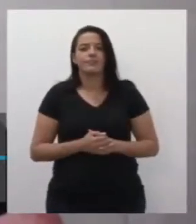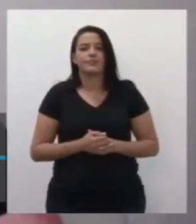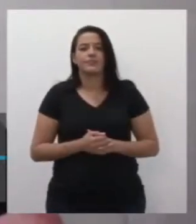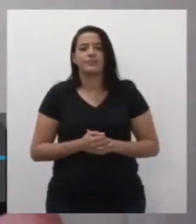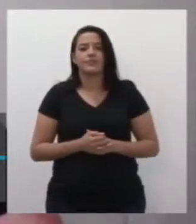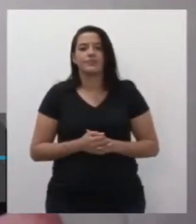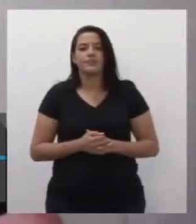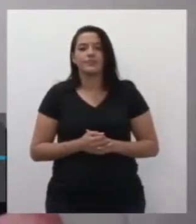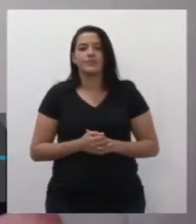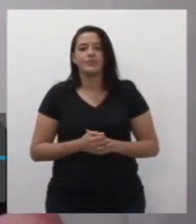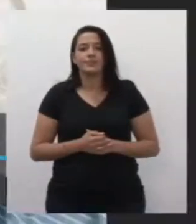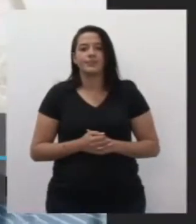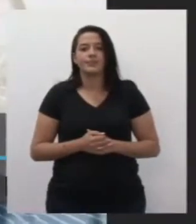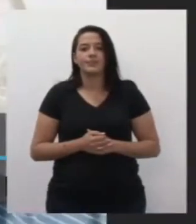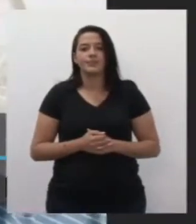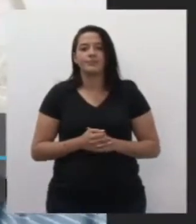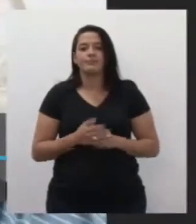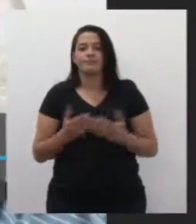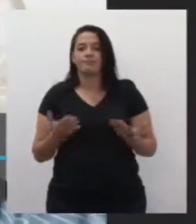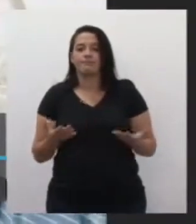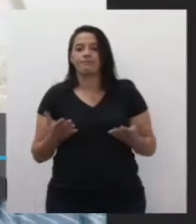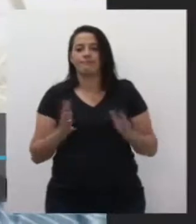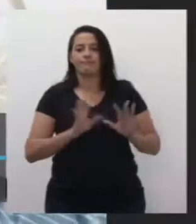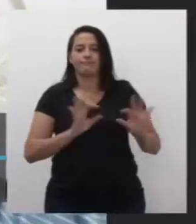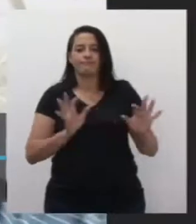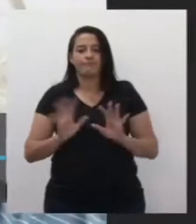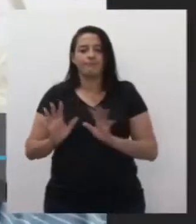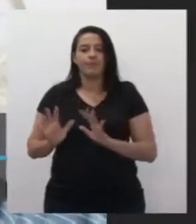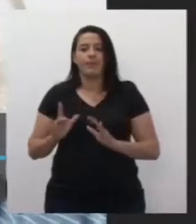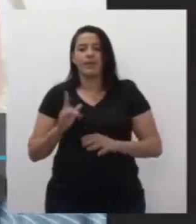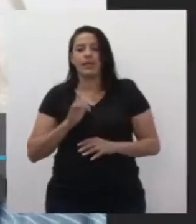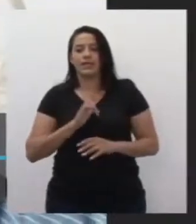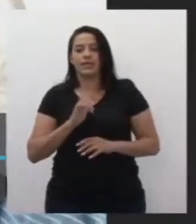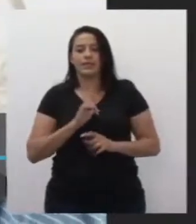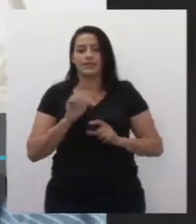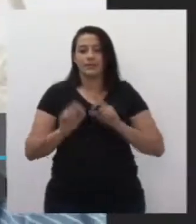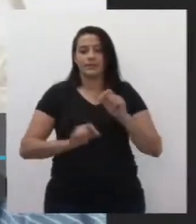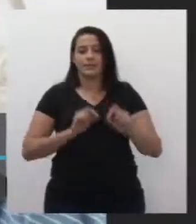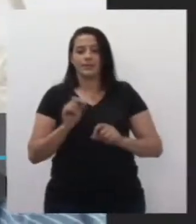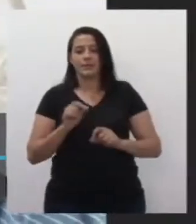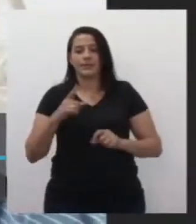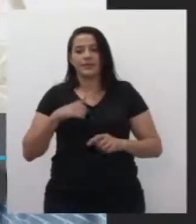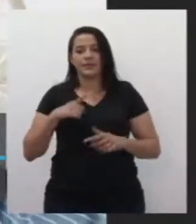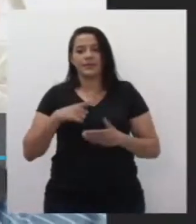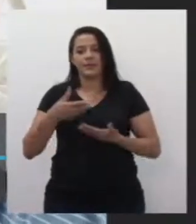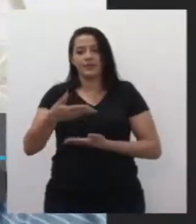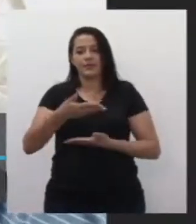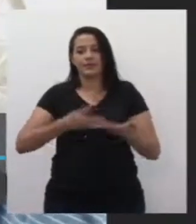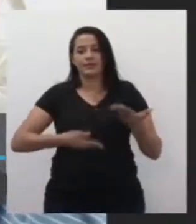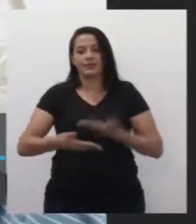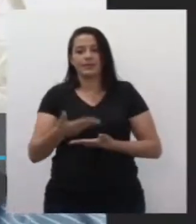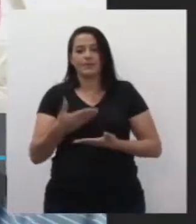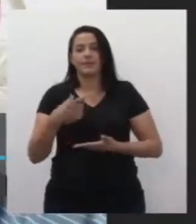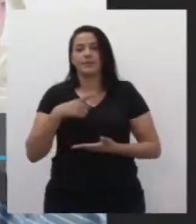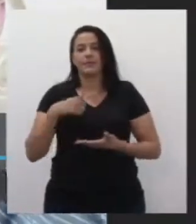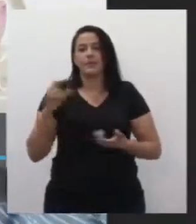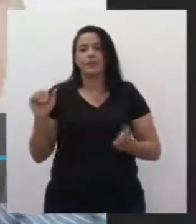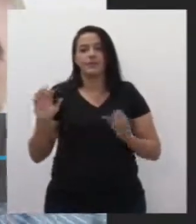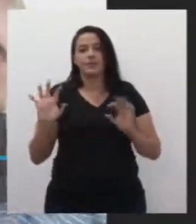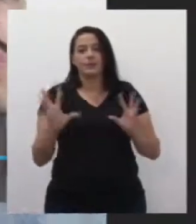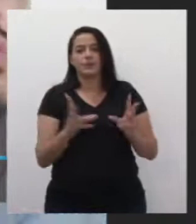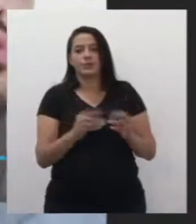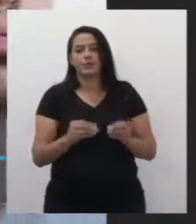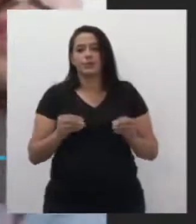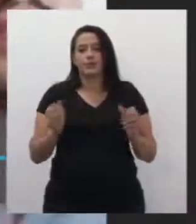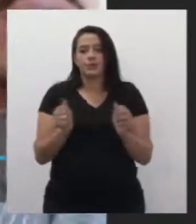Não, na verdade, eu tenho, primeiro, eu parabenizar essa parceria que a gente conseguiu com o Descomplique, que eu acho que é uma